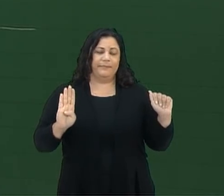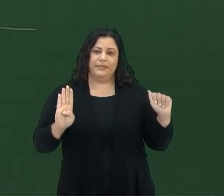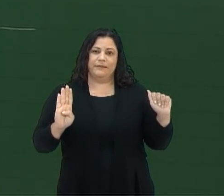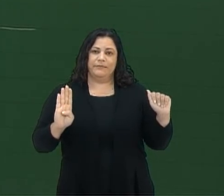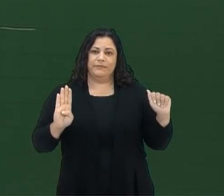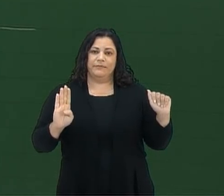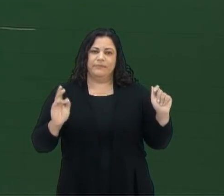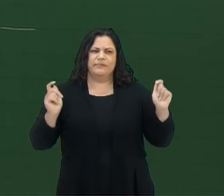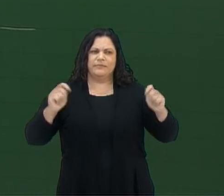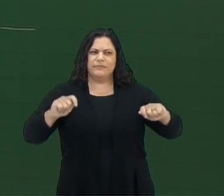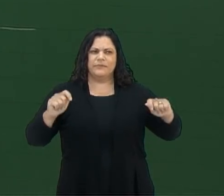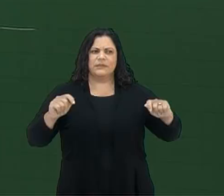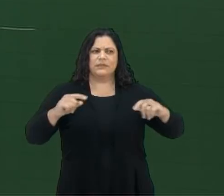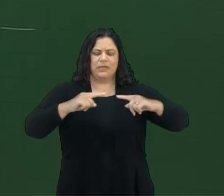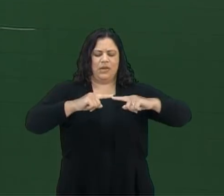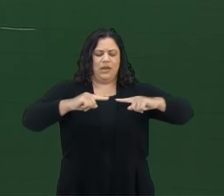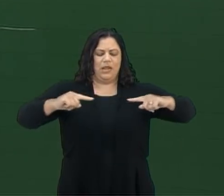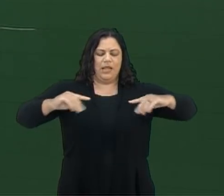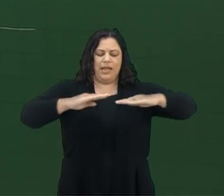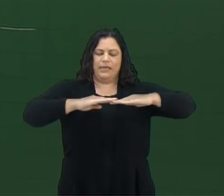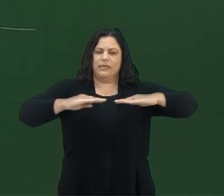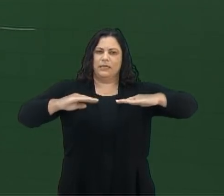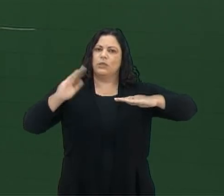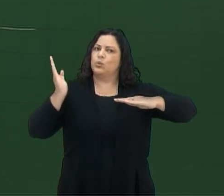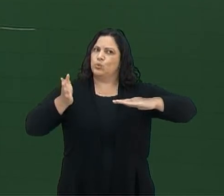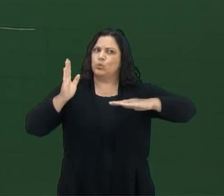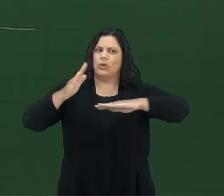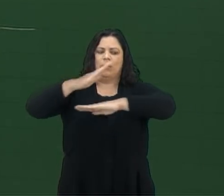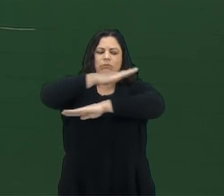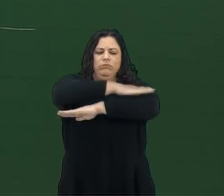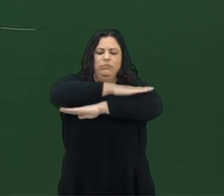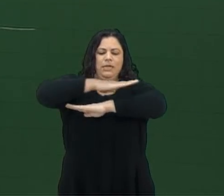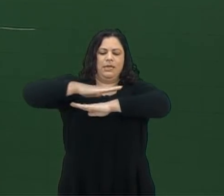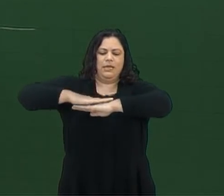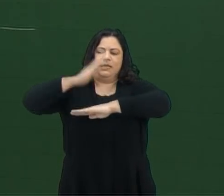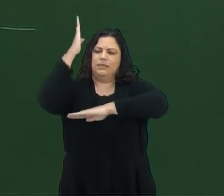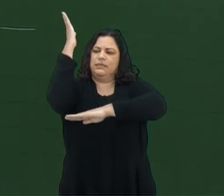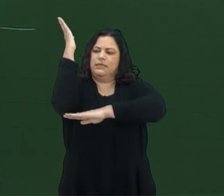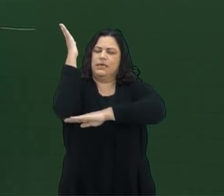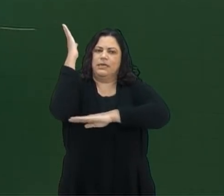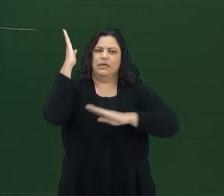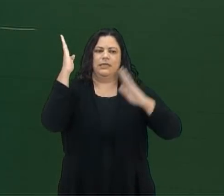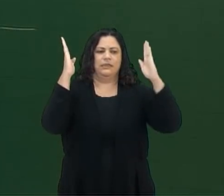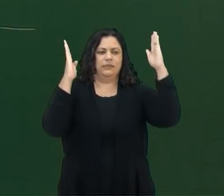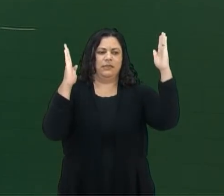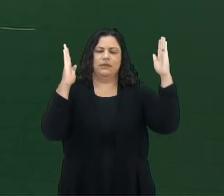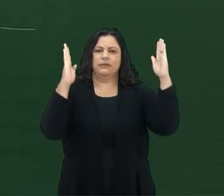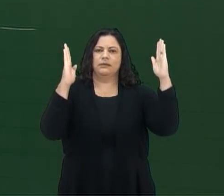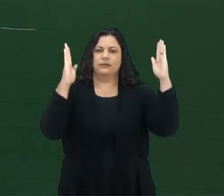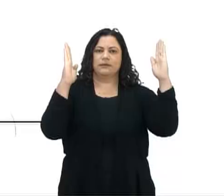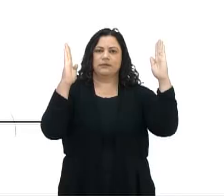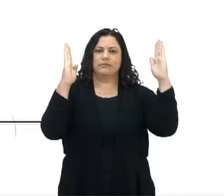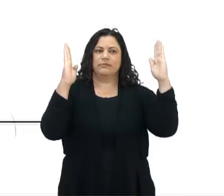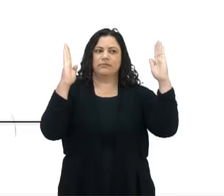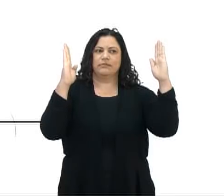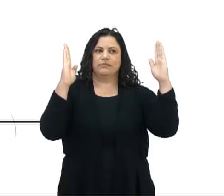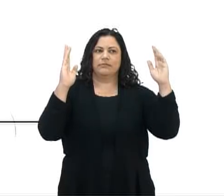já é um lado do nosso quadrado. E aqui nós já vamos ter os outros dois lados do quadrado, tá? Continuando por